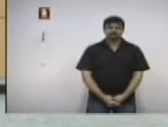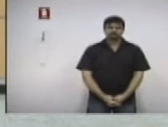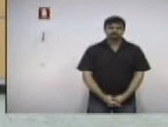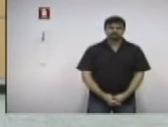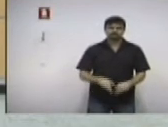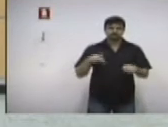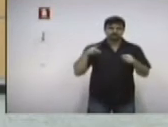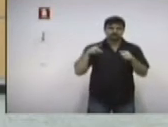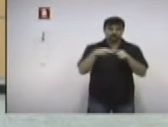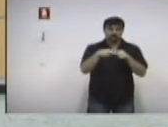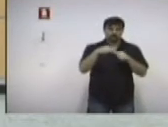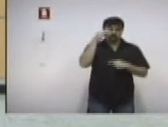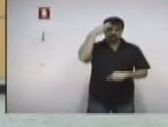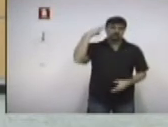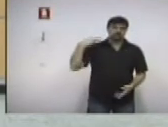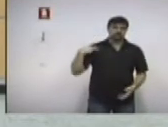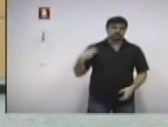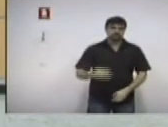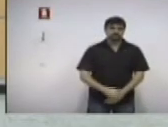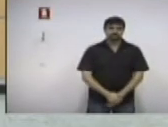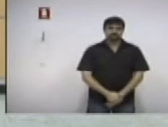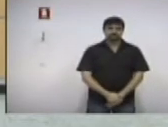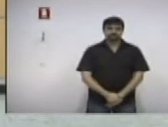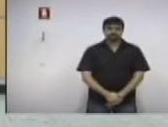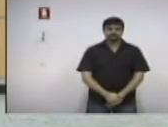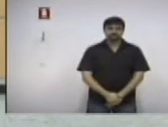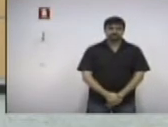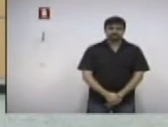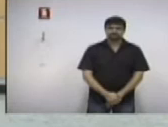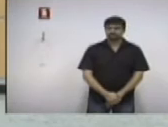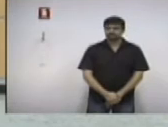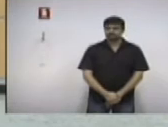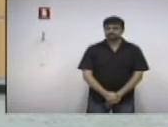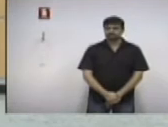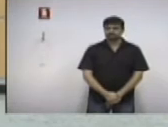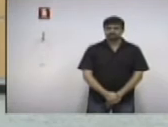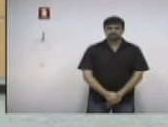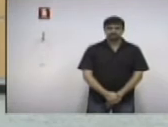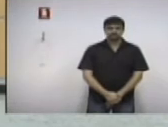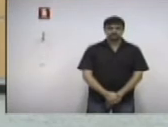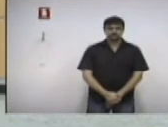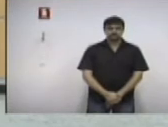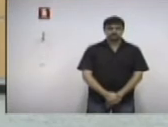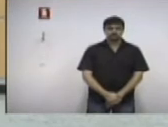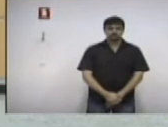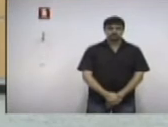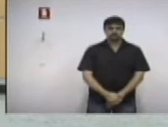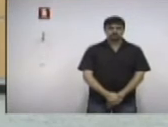E aí E aí